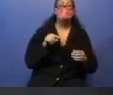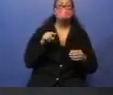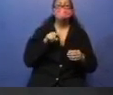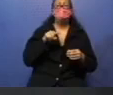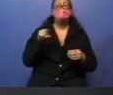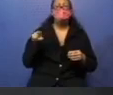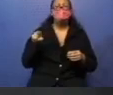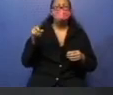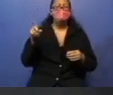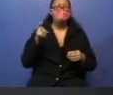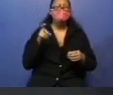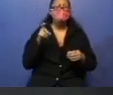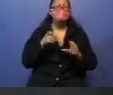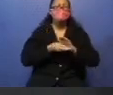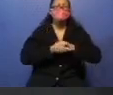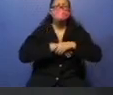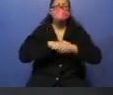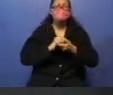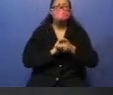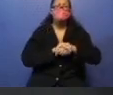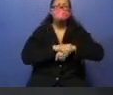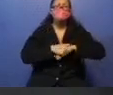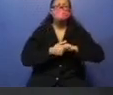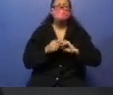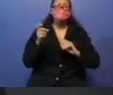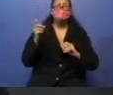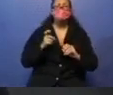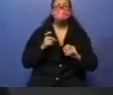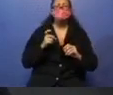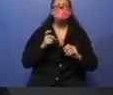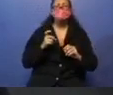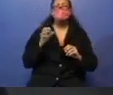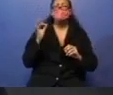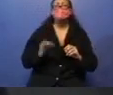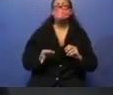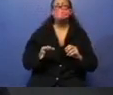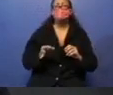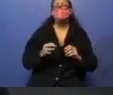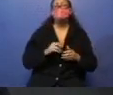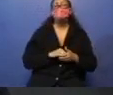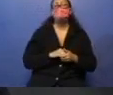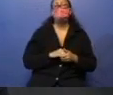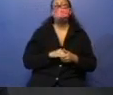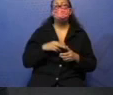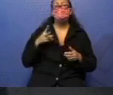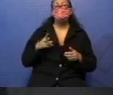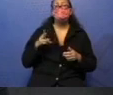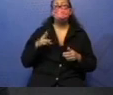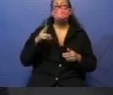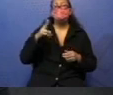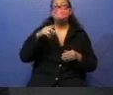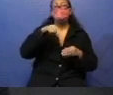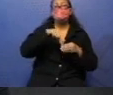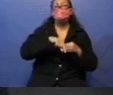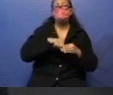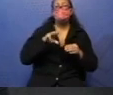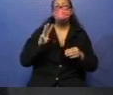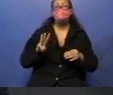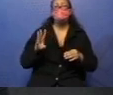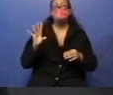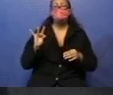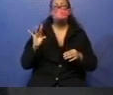forma correta? Dá uma olhadinha lá. Então, recorta o anexo, cola